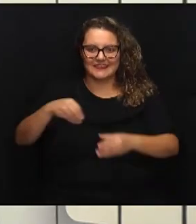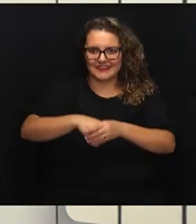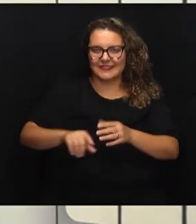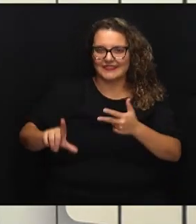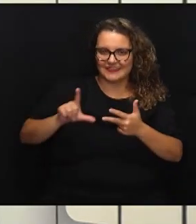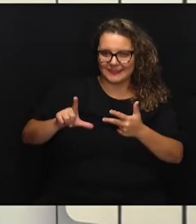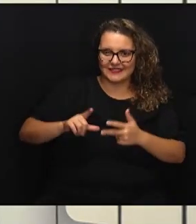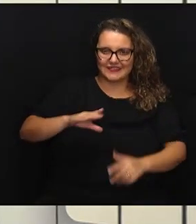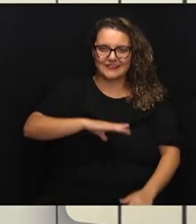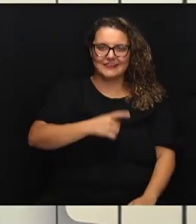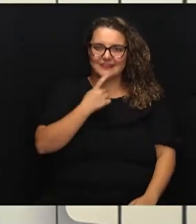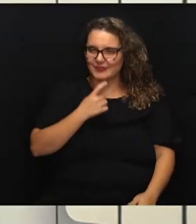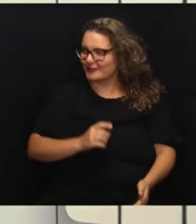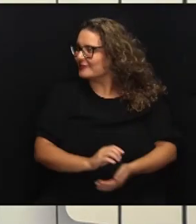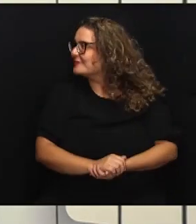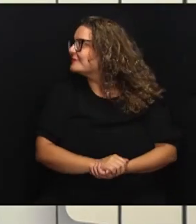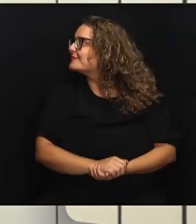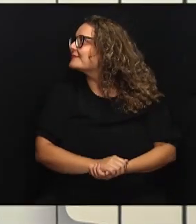Legislativo Municipal.